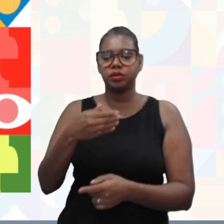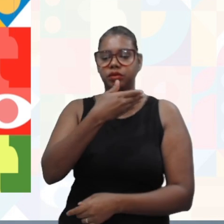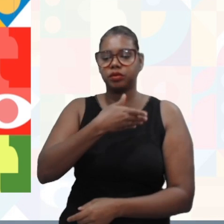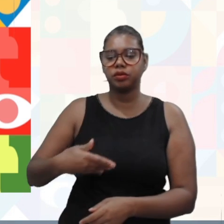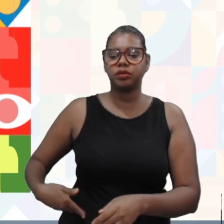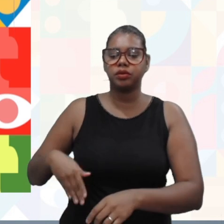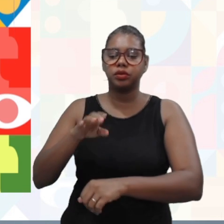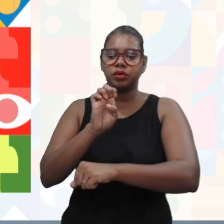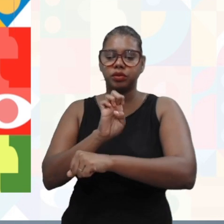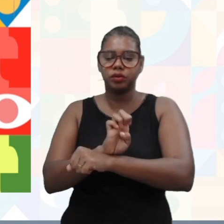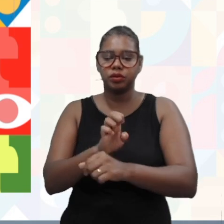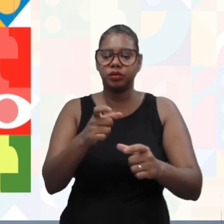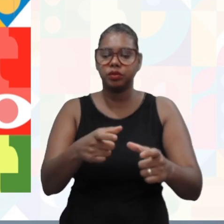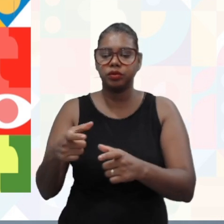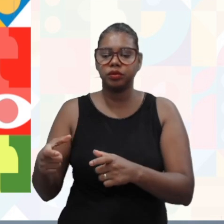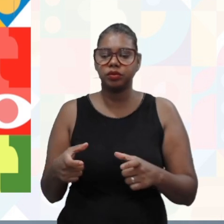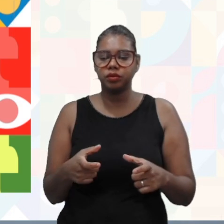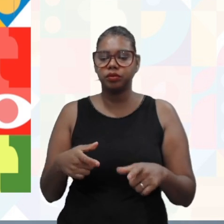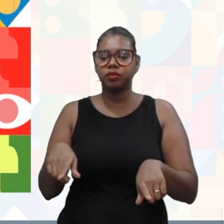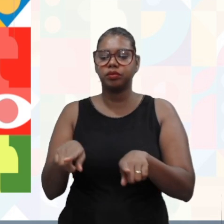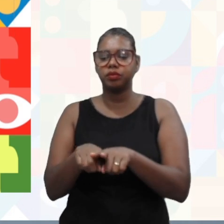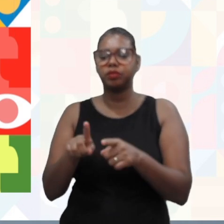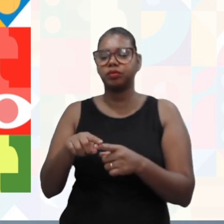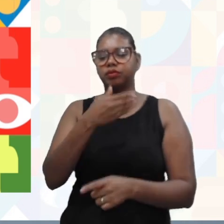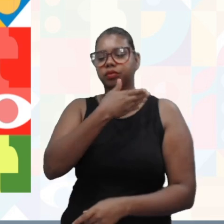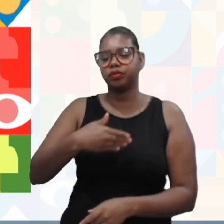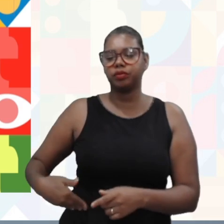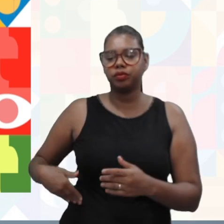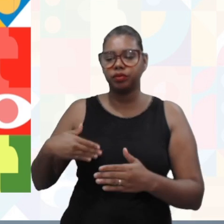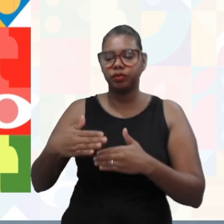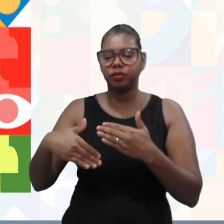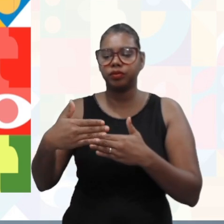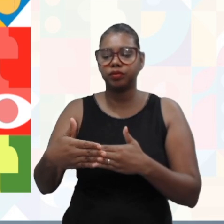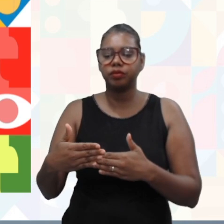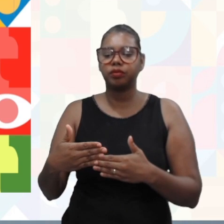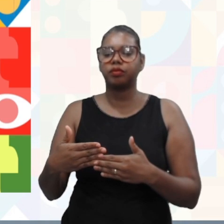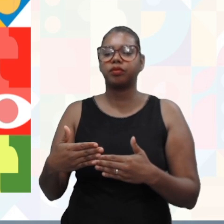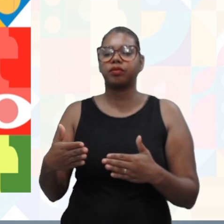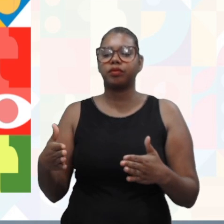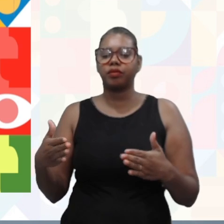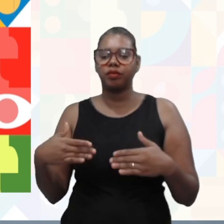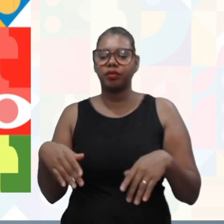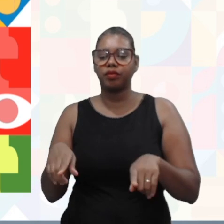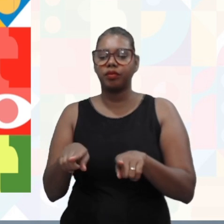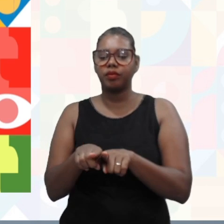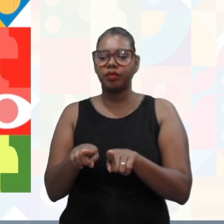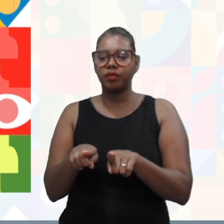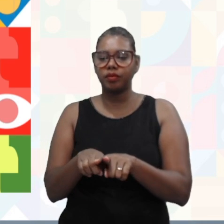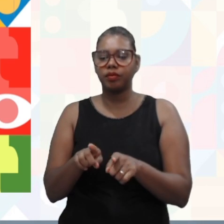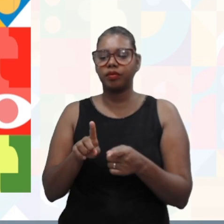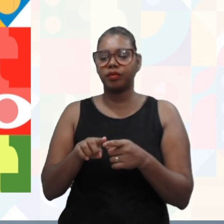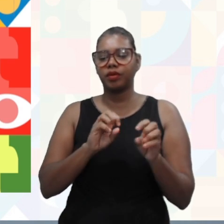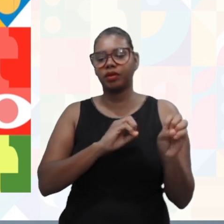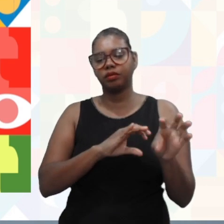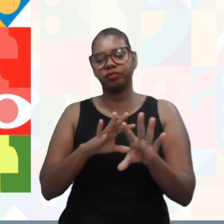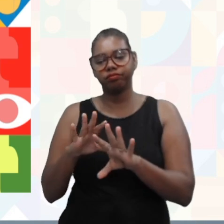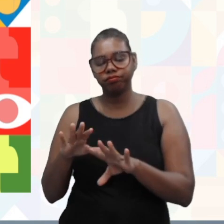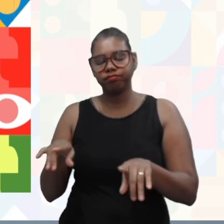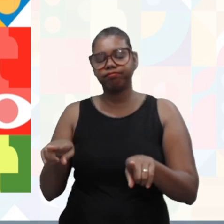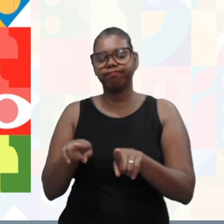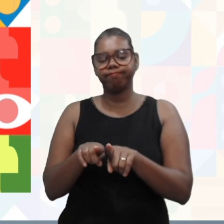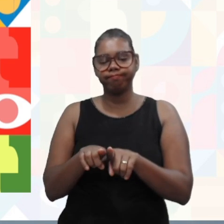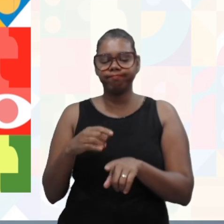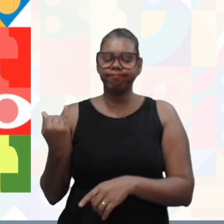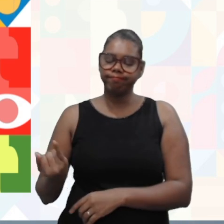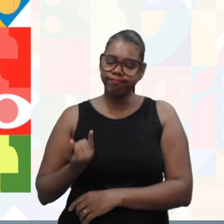cada demarcação de cada governo nesse processo. E isso vai interferir diretamente também no campo educacional. Por isso que é